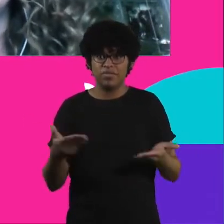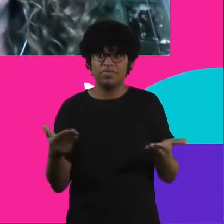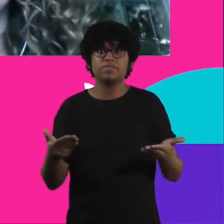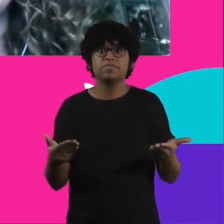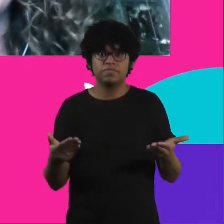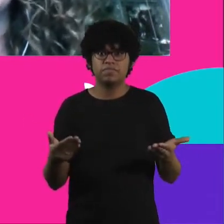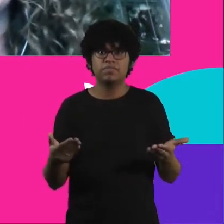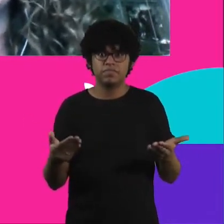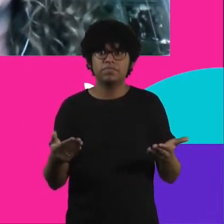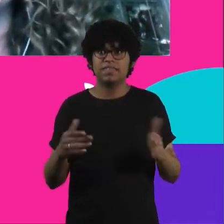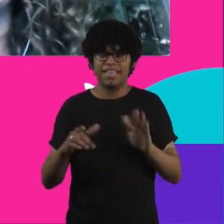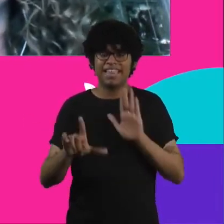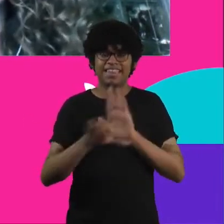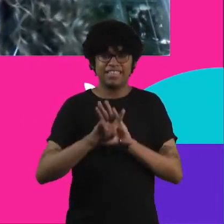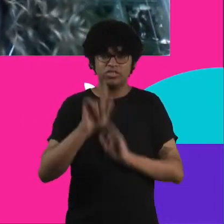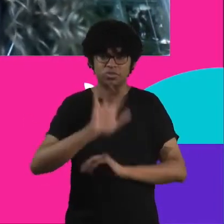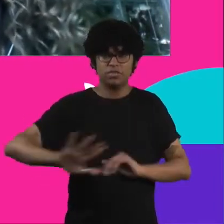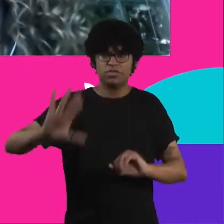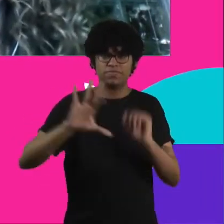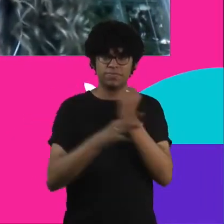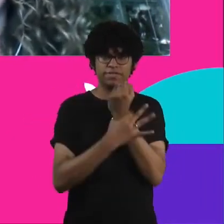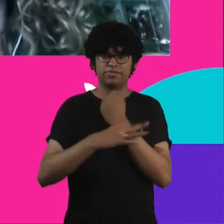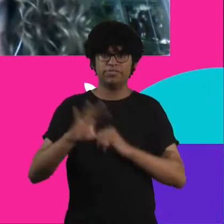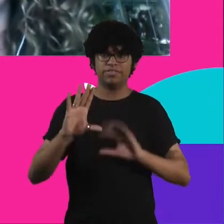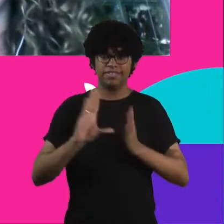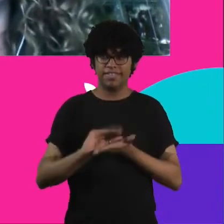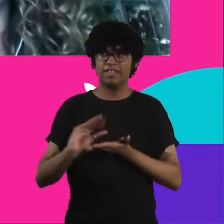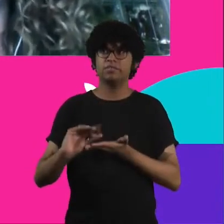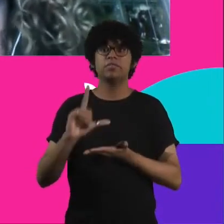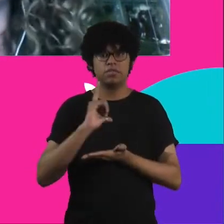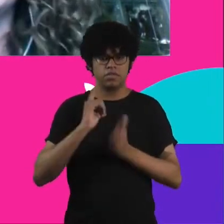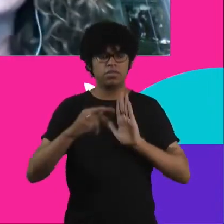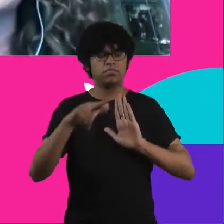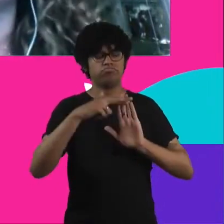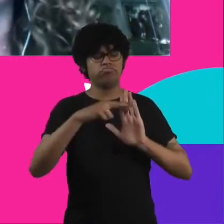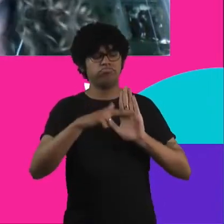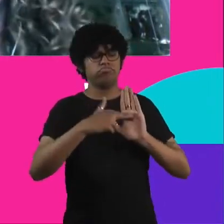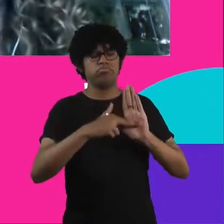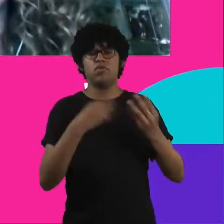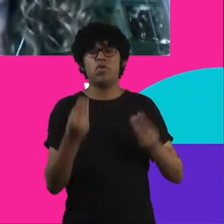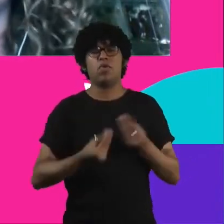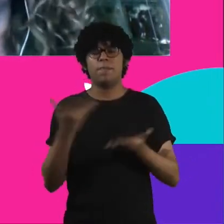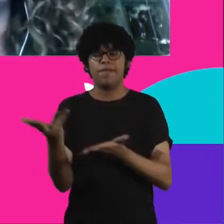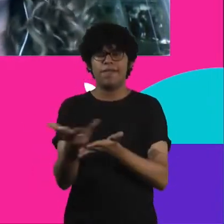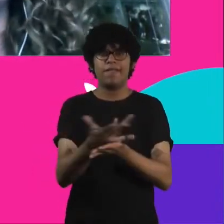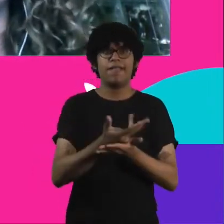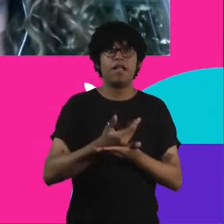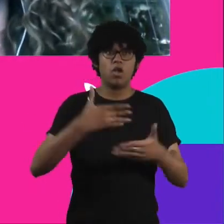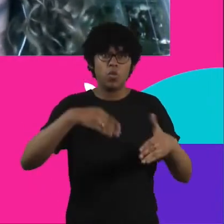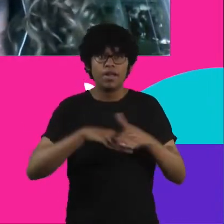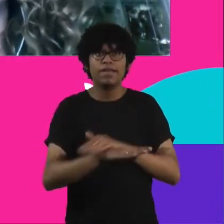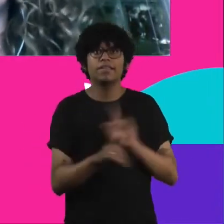tem aí a LGPD, né, a Lei Geral de Proteção de Dados, que ela traz essas regras, né, sobre como coletar, armazenar, tratar